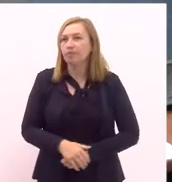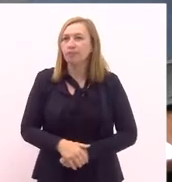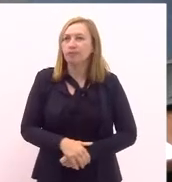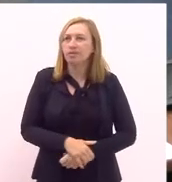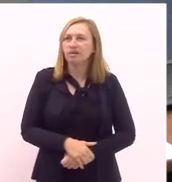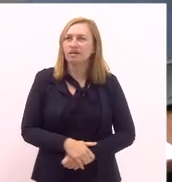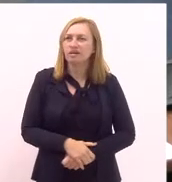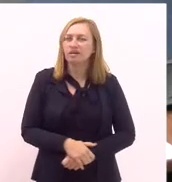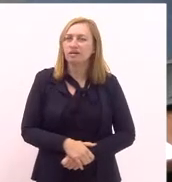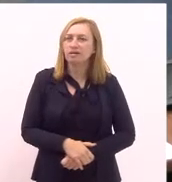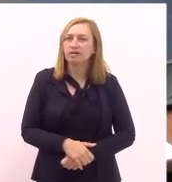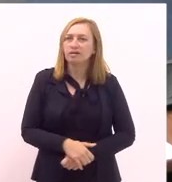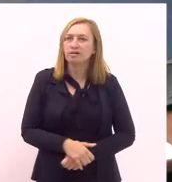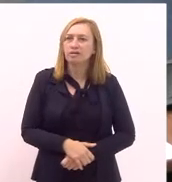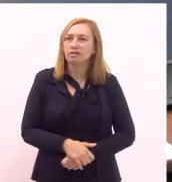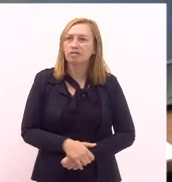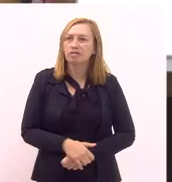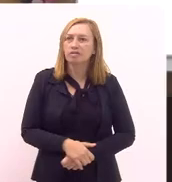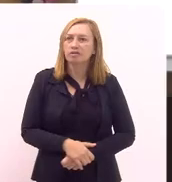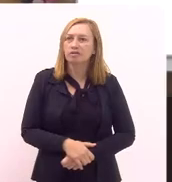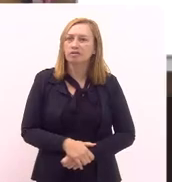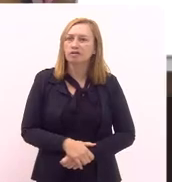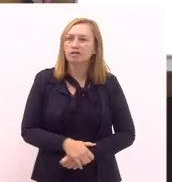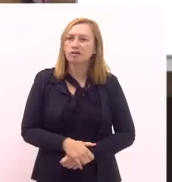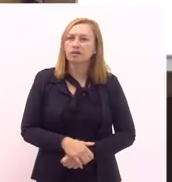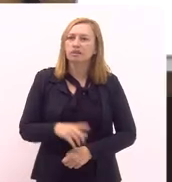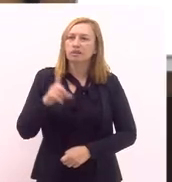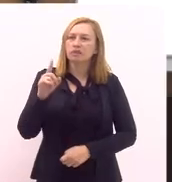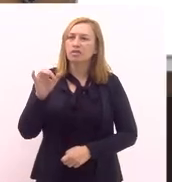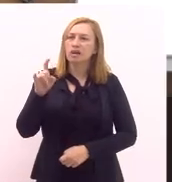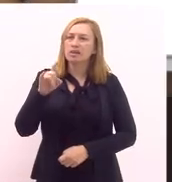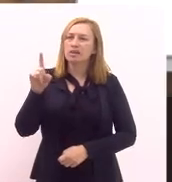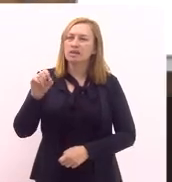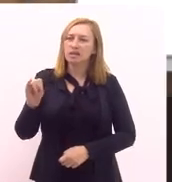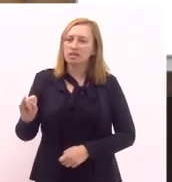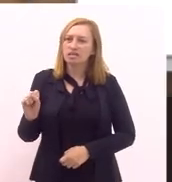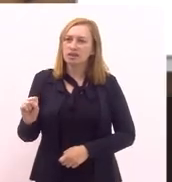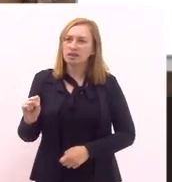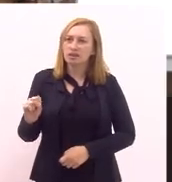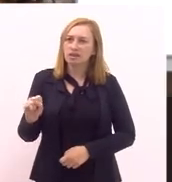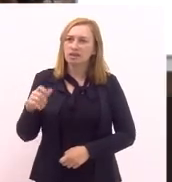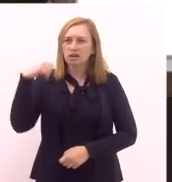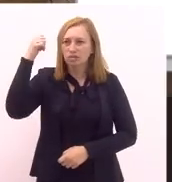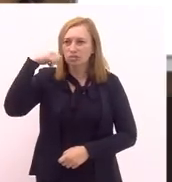E aí o Déo Garcez ator